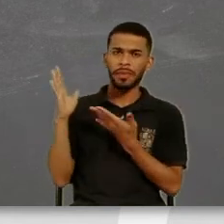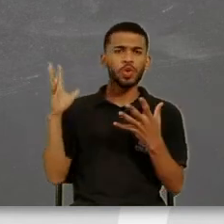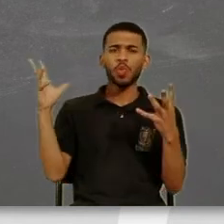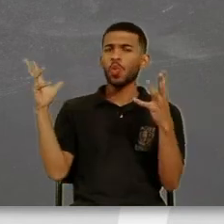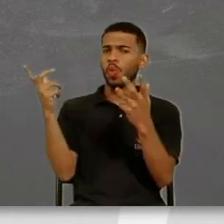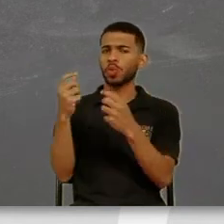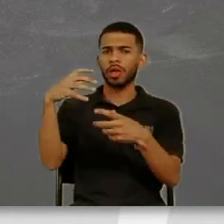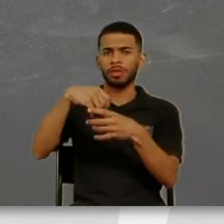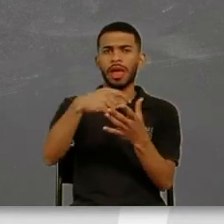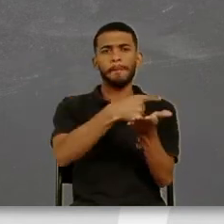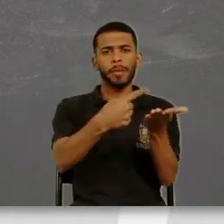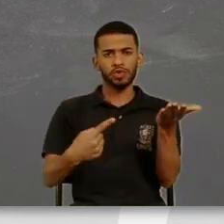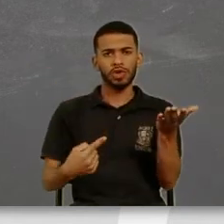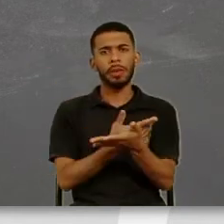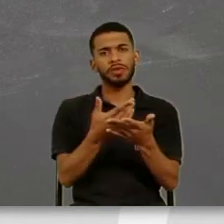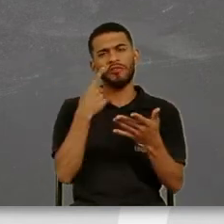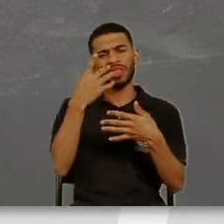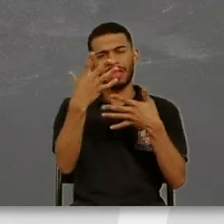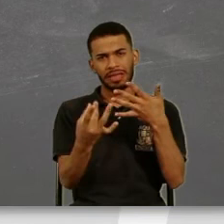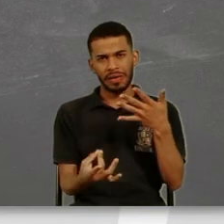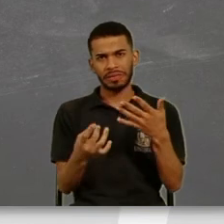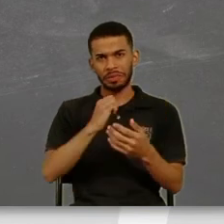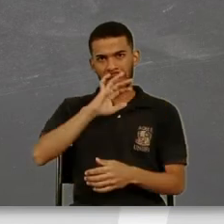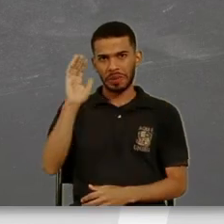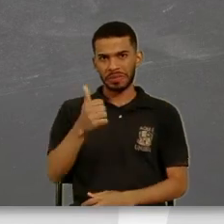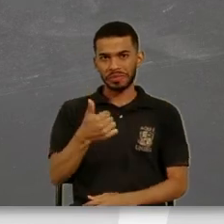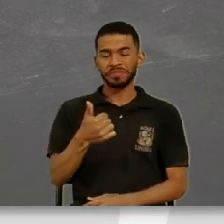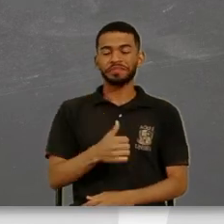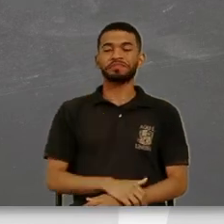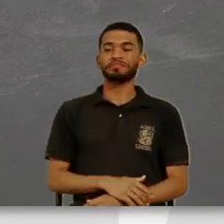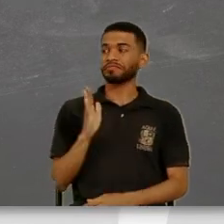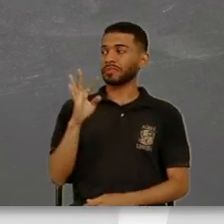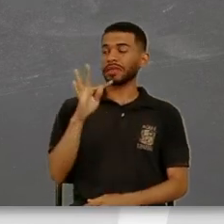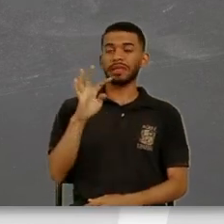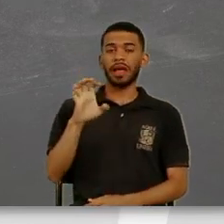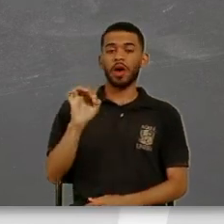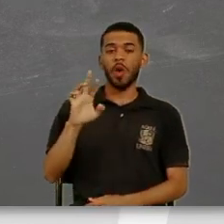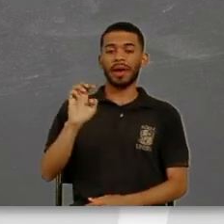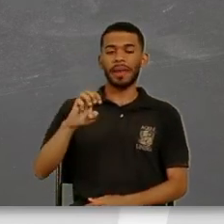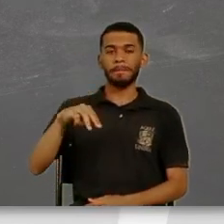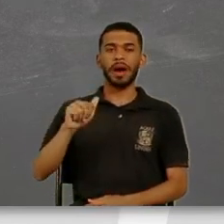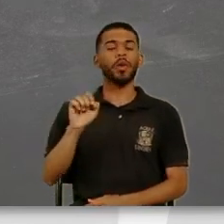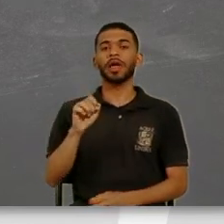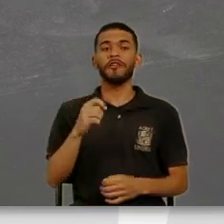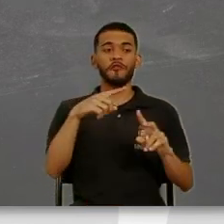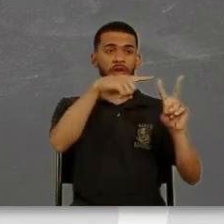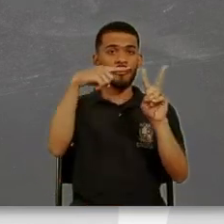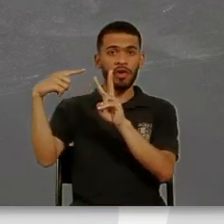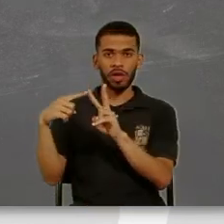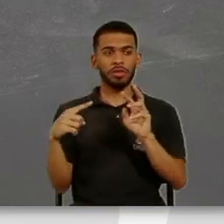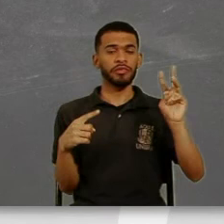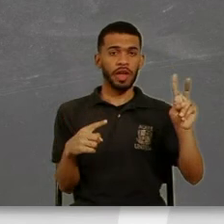apostila também, para vocês olharem com mais detalhes. Dando no teorema aqui, nós temos que dois espaços vetoriais V e W e